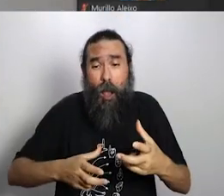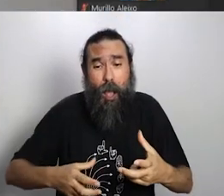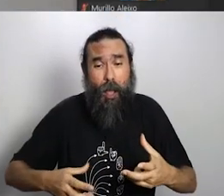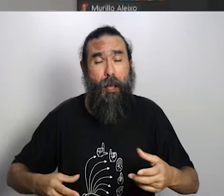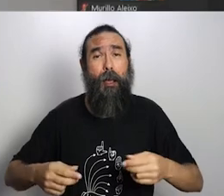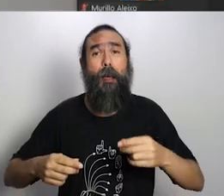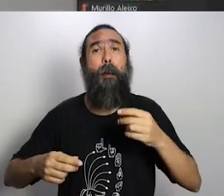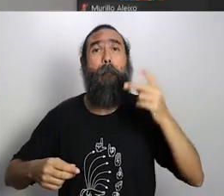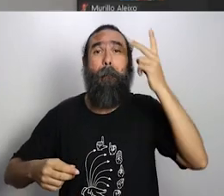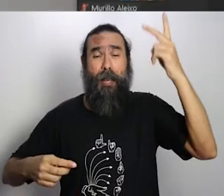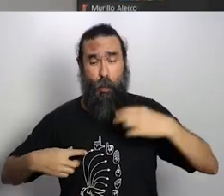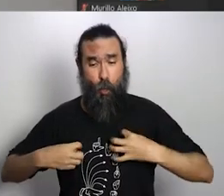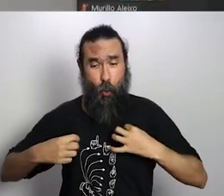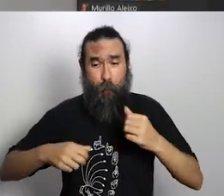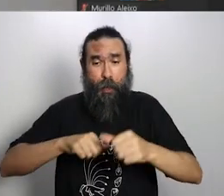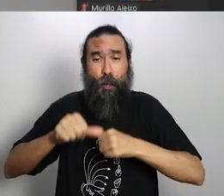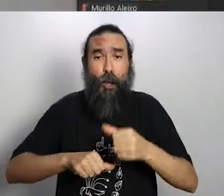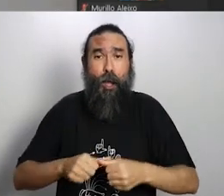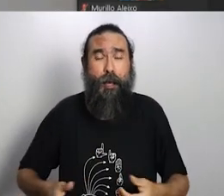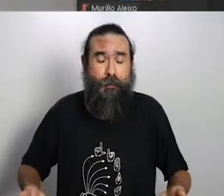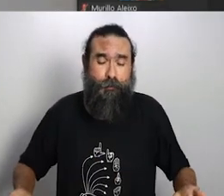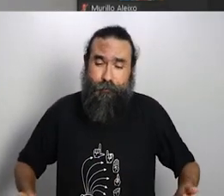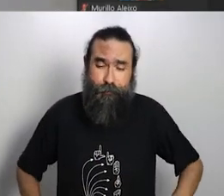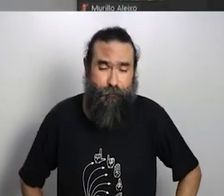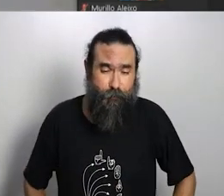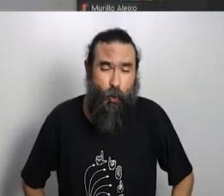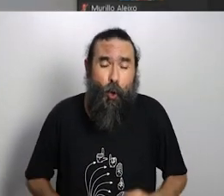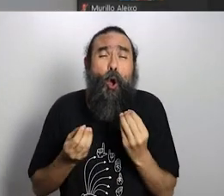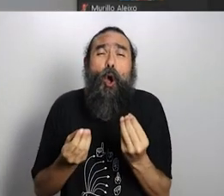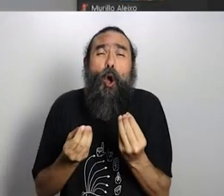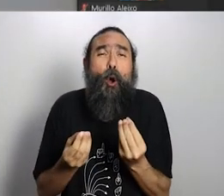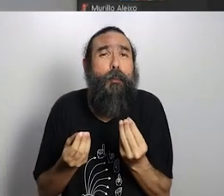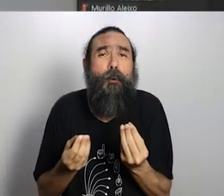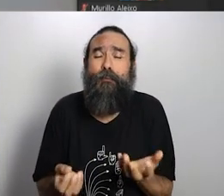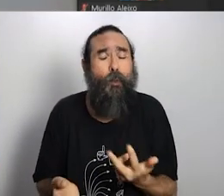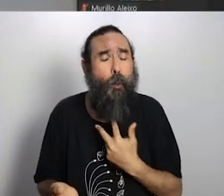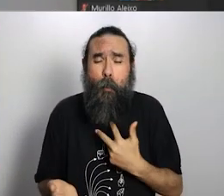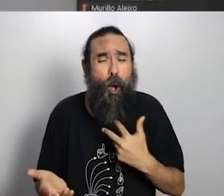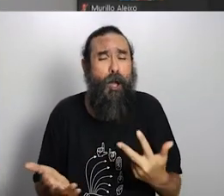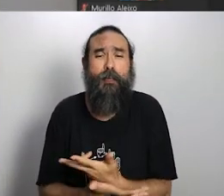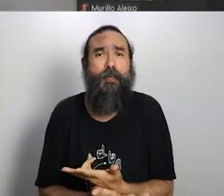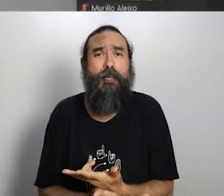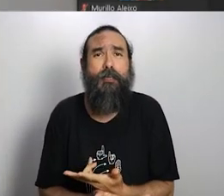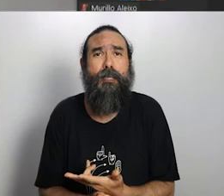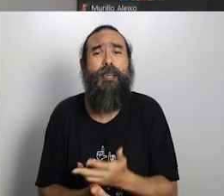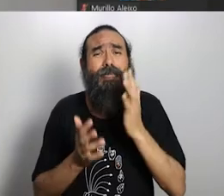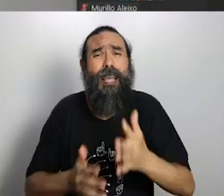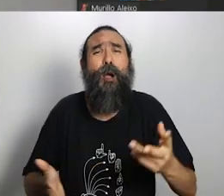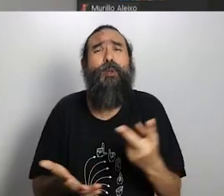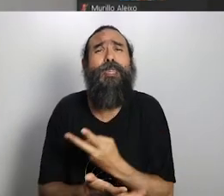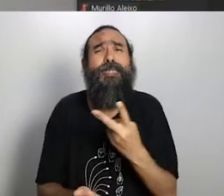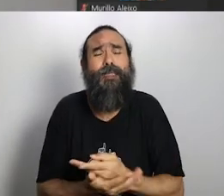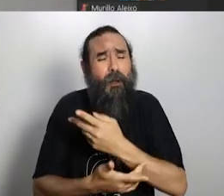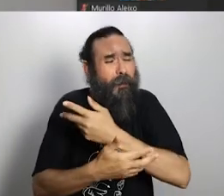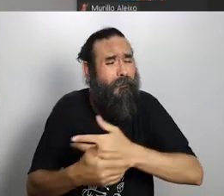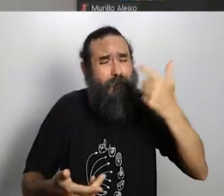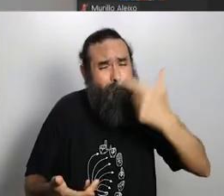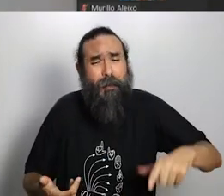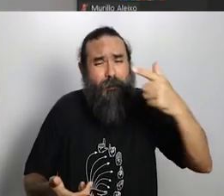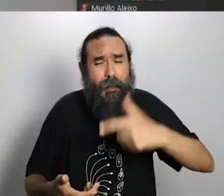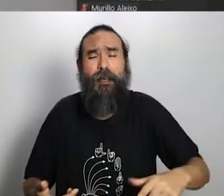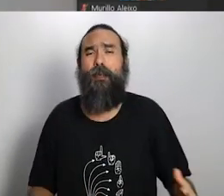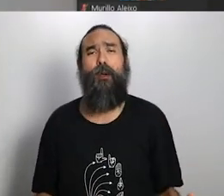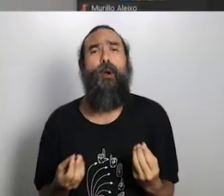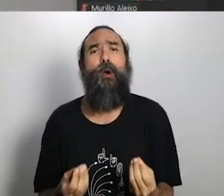assim, esse entendimento é importante, porque assim, a gente vê o show é bom. Você toma sua